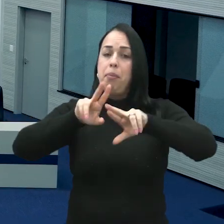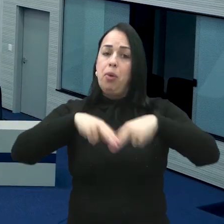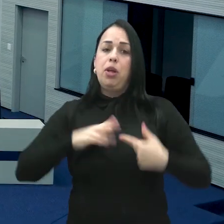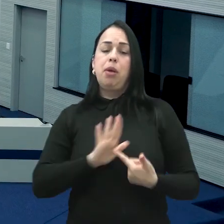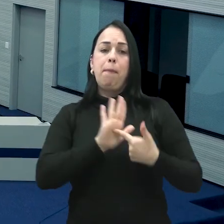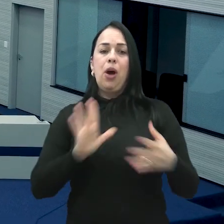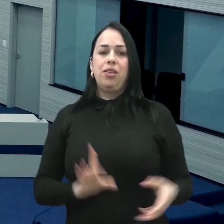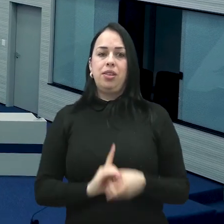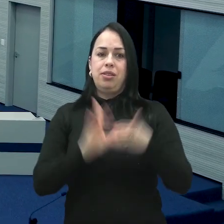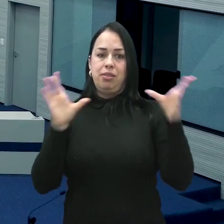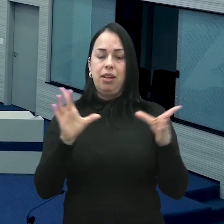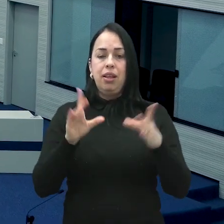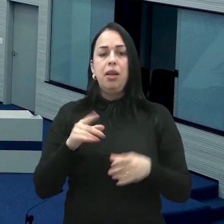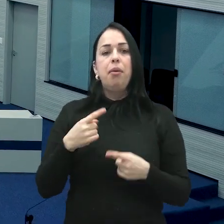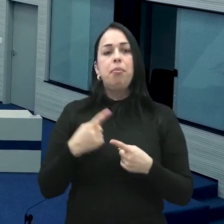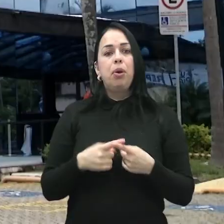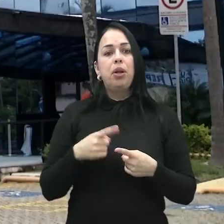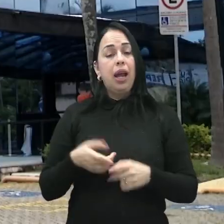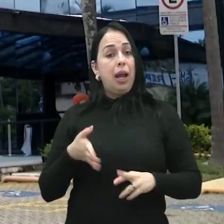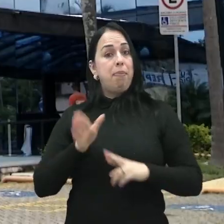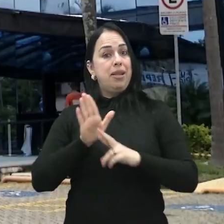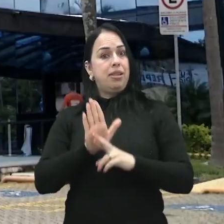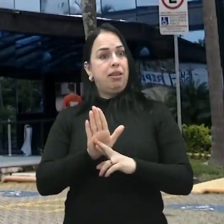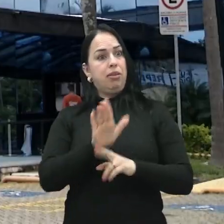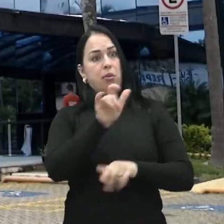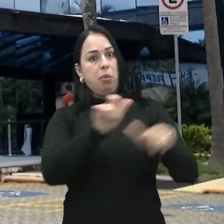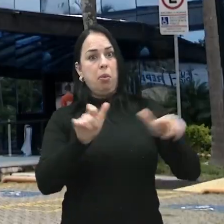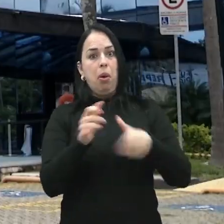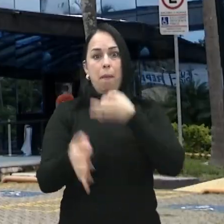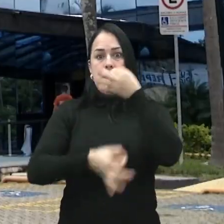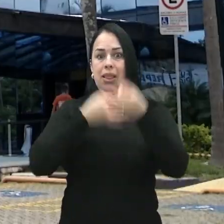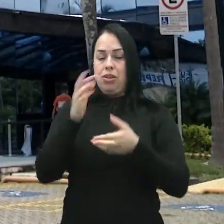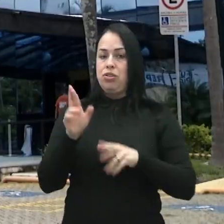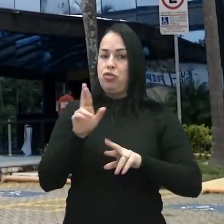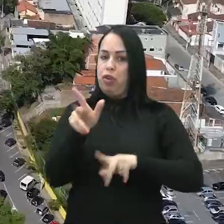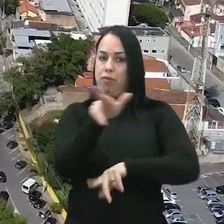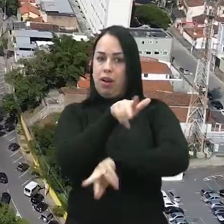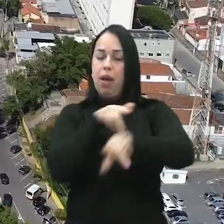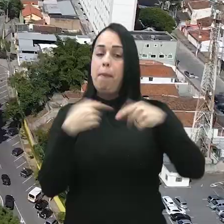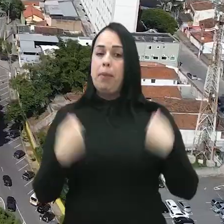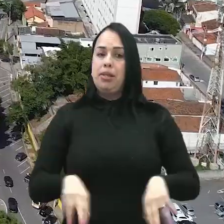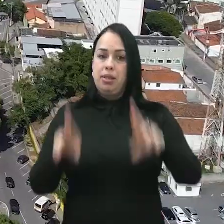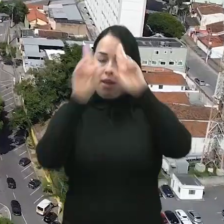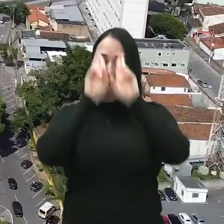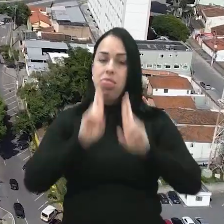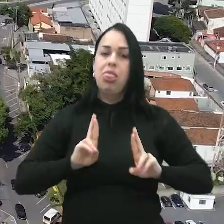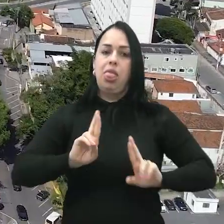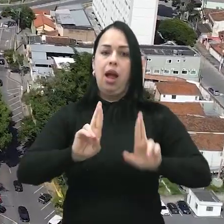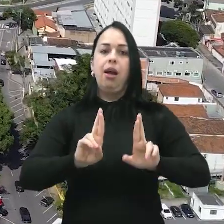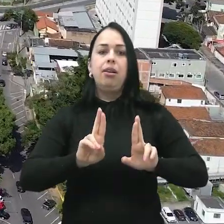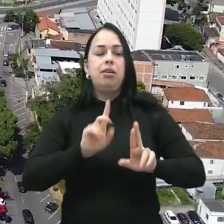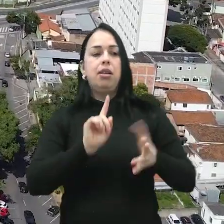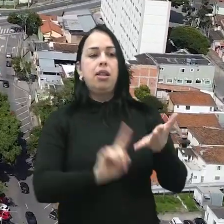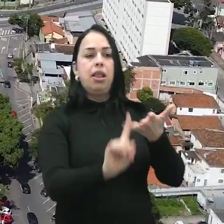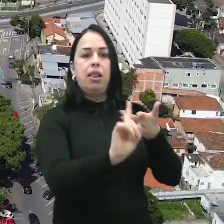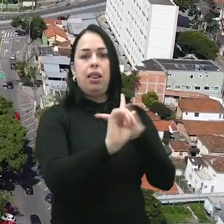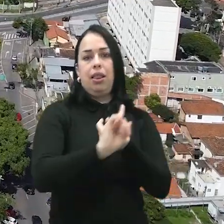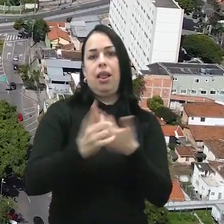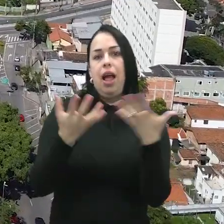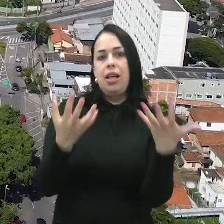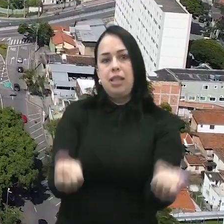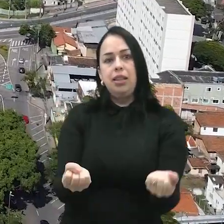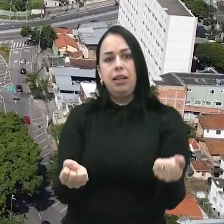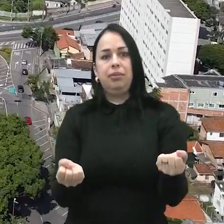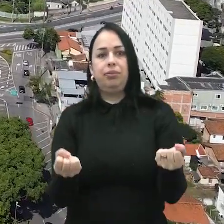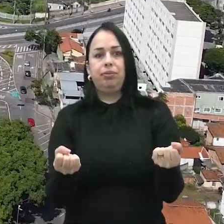que a Câmara Municipal cumpre a função democrática. Ao reunir diferentes vozes e anseios, As decisões para a cidade precisam respeitar e